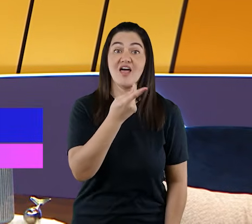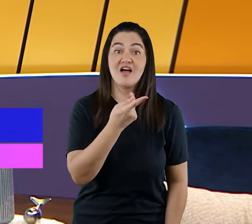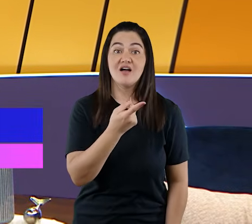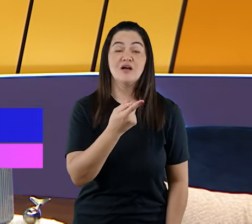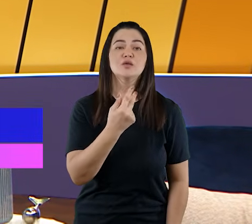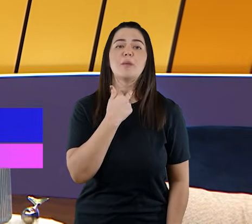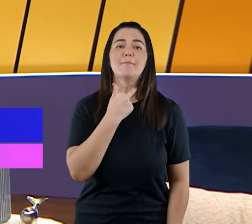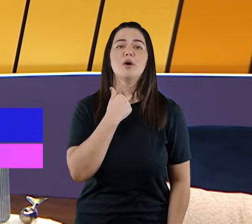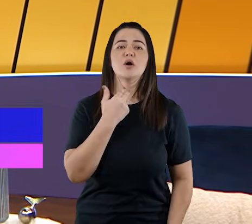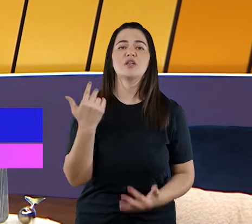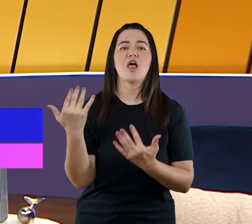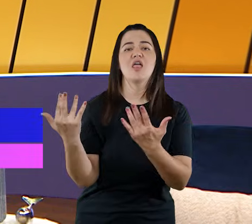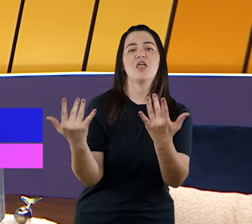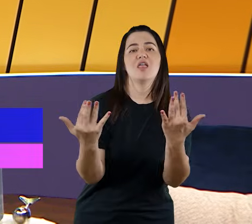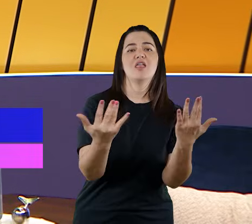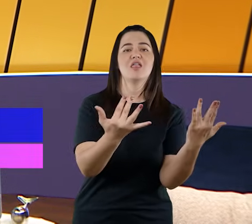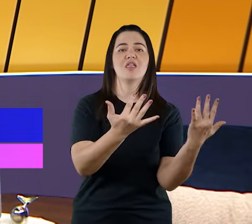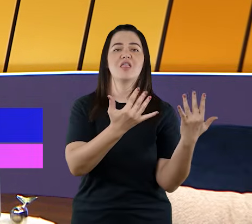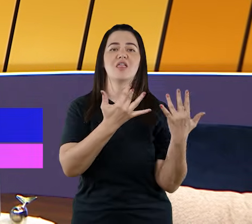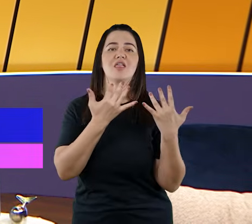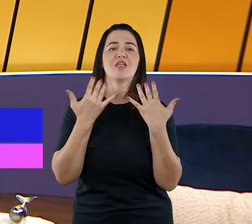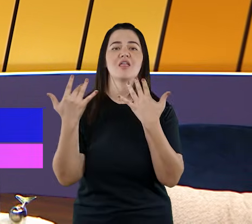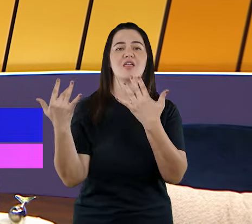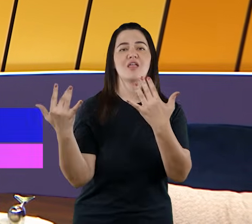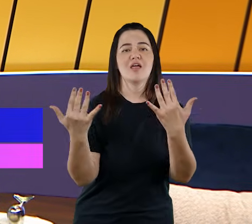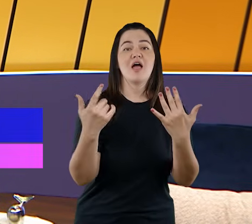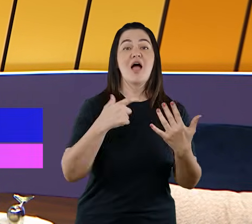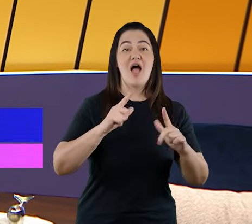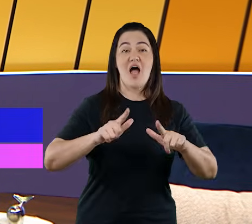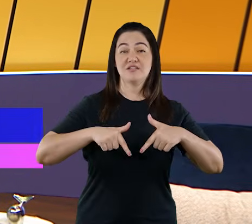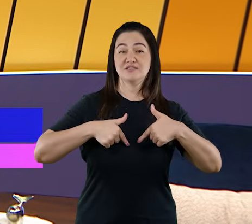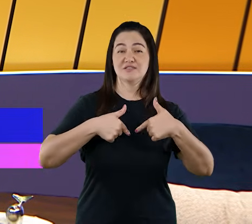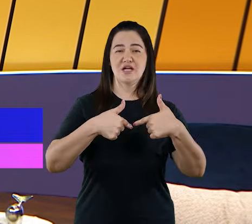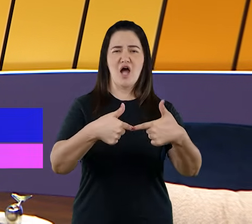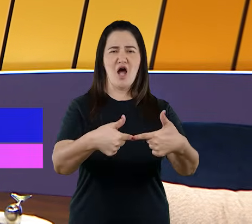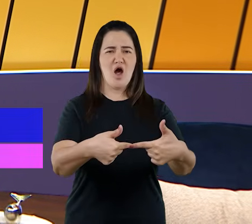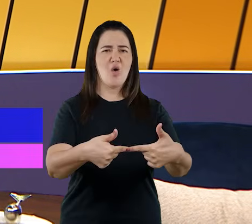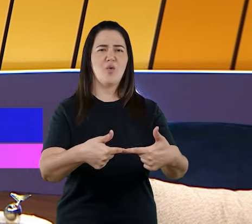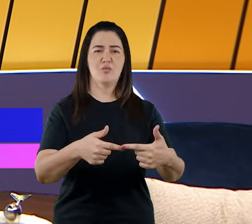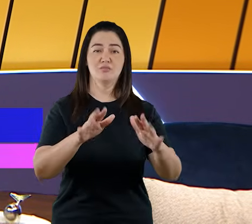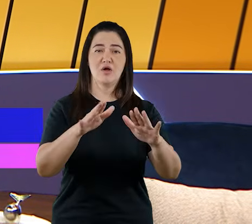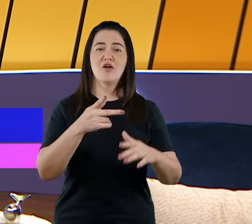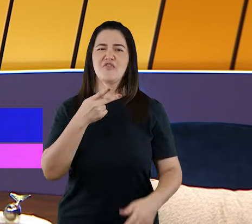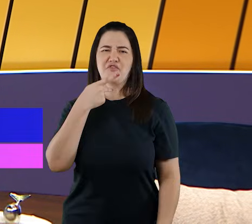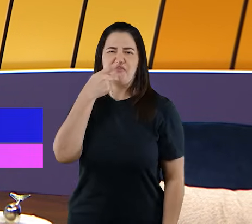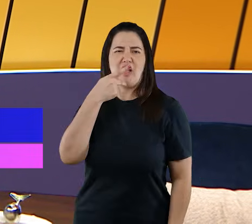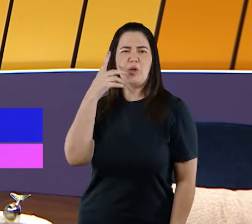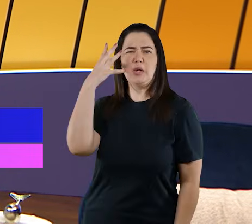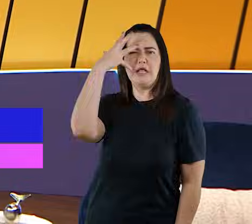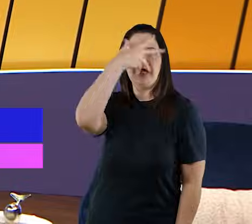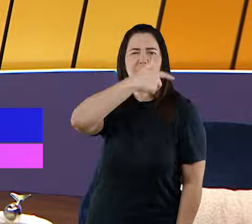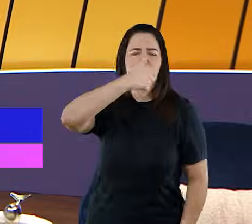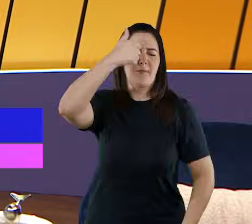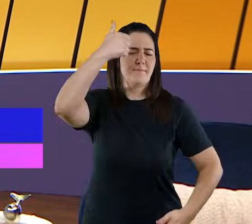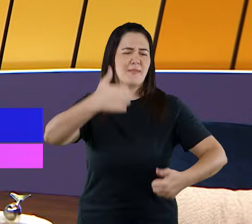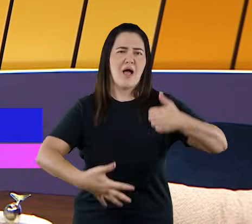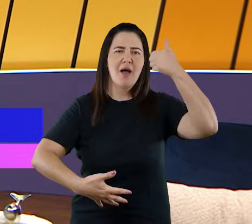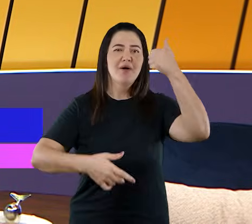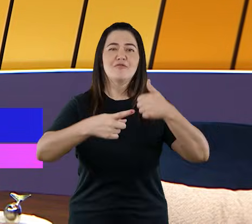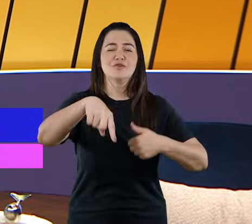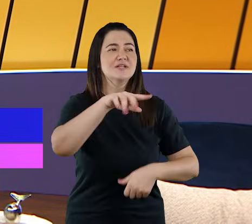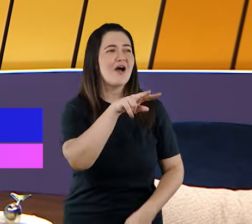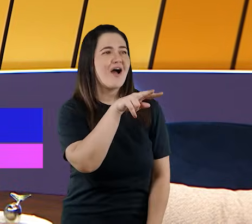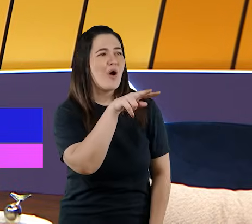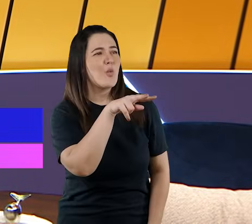que a vida desse profeta tem que ser também um exemplo. As pessoas têm que olhar para esse profeta e ver que